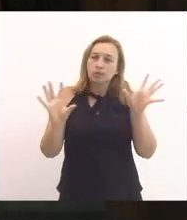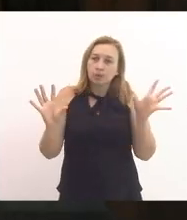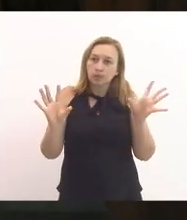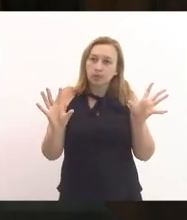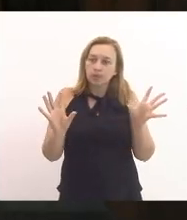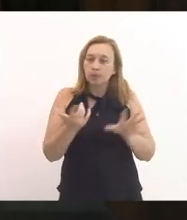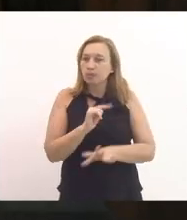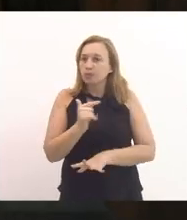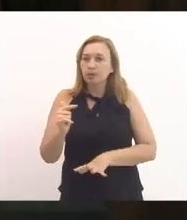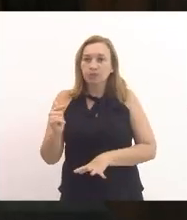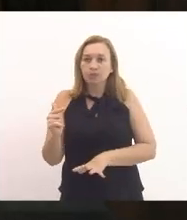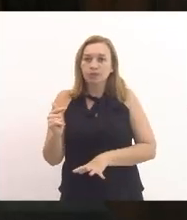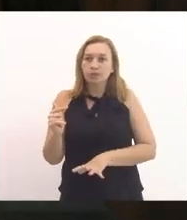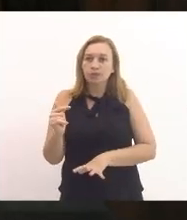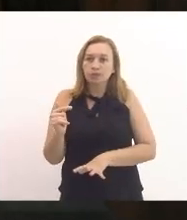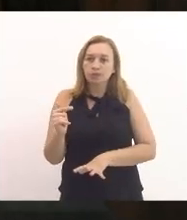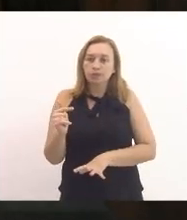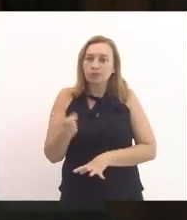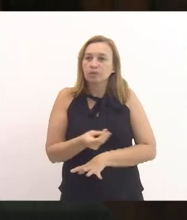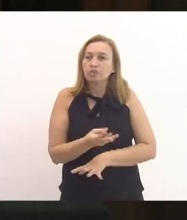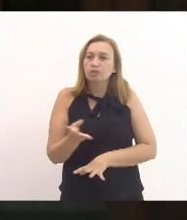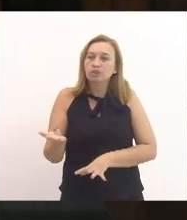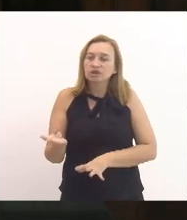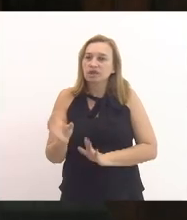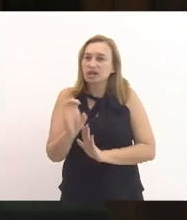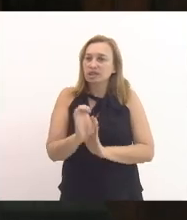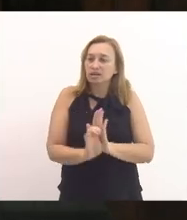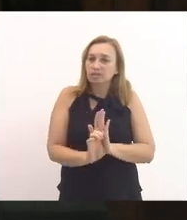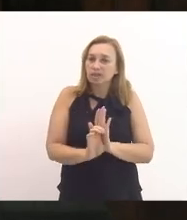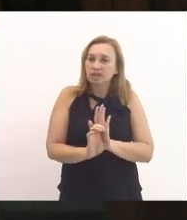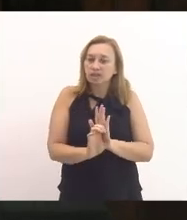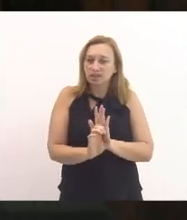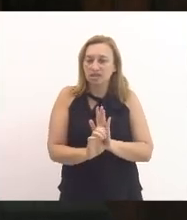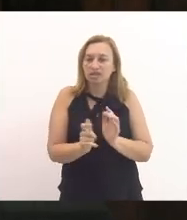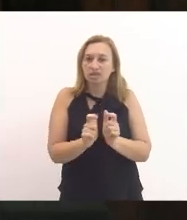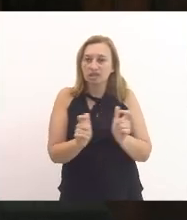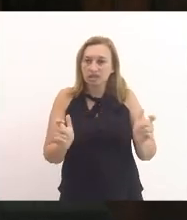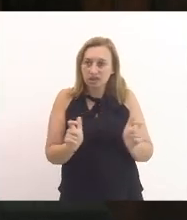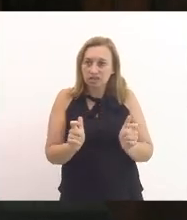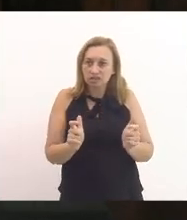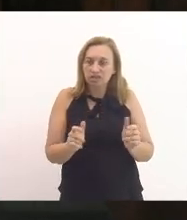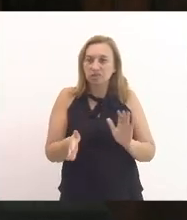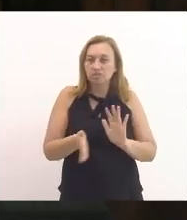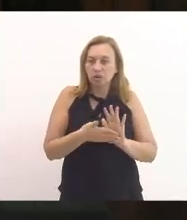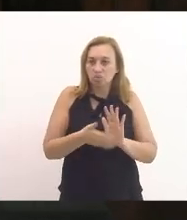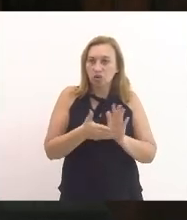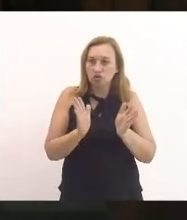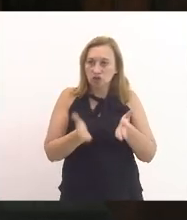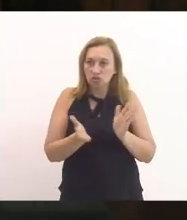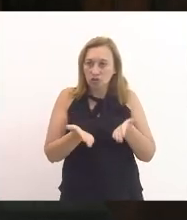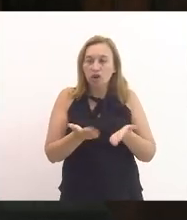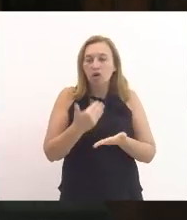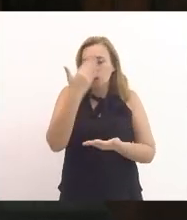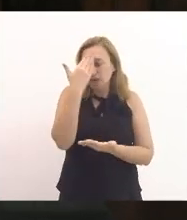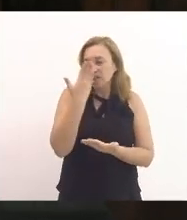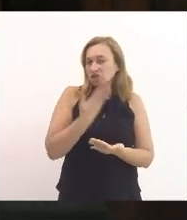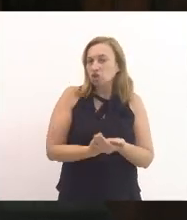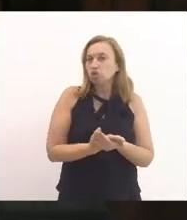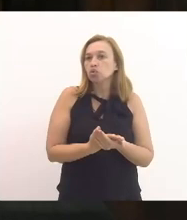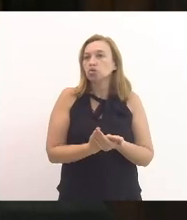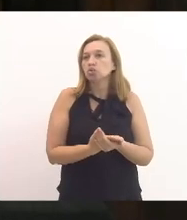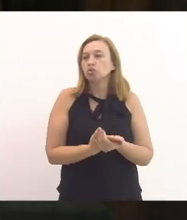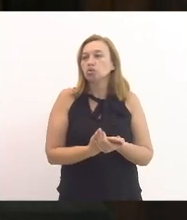não teríamos obviamente uma quantidade de emendas tão grande quanto tá aqui sendo proposto tá eu acredito que